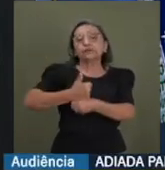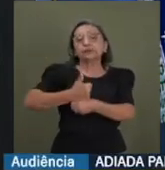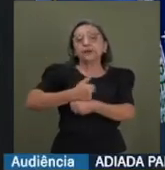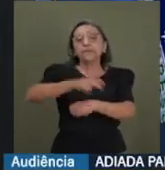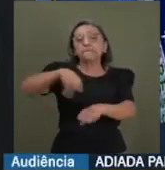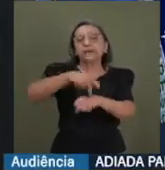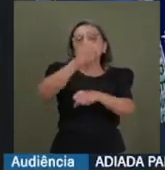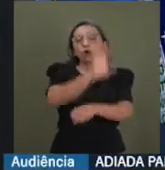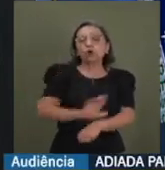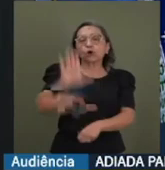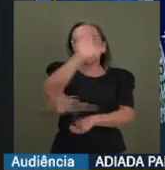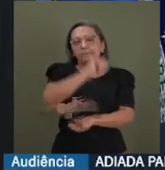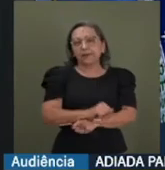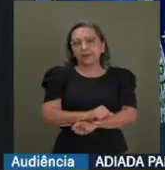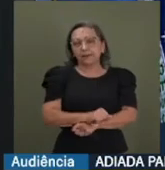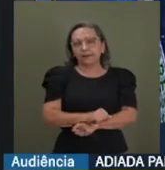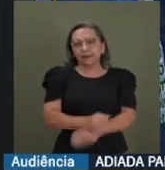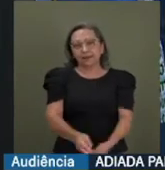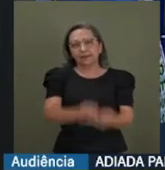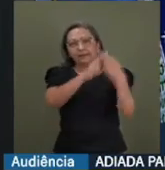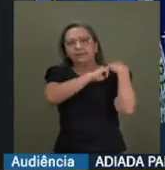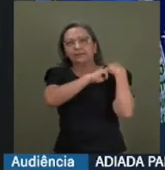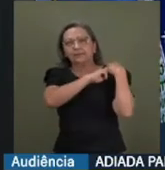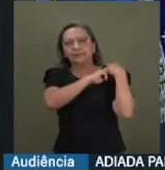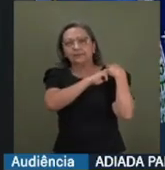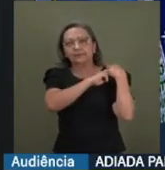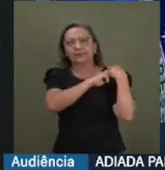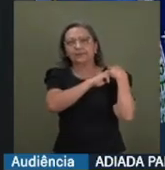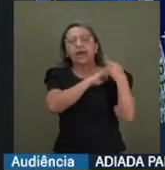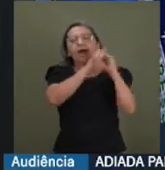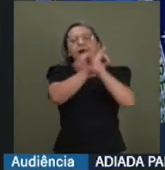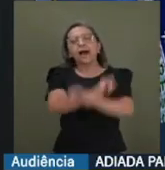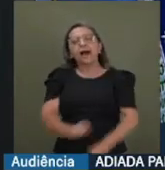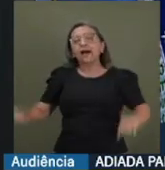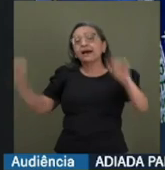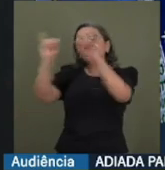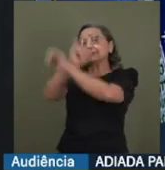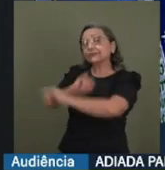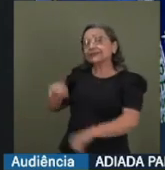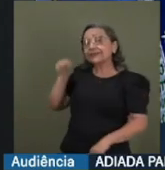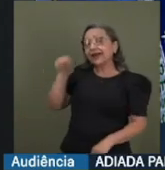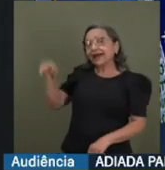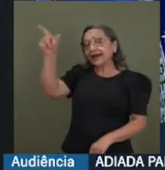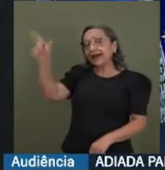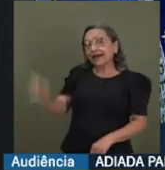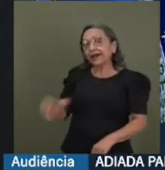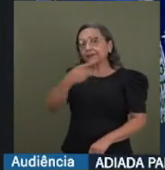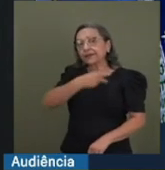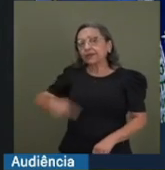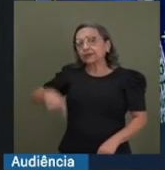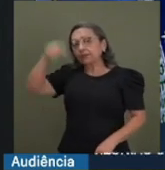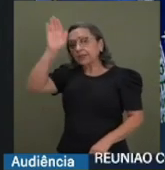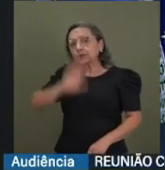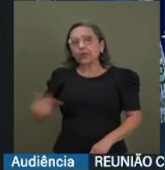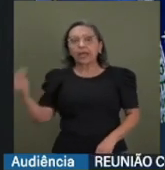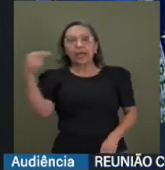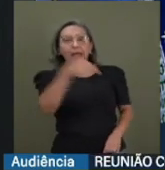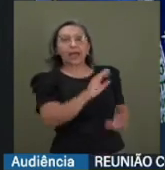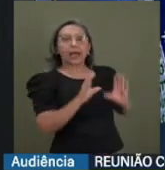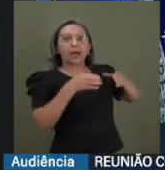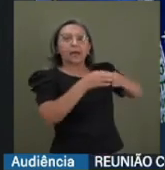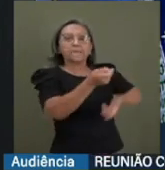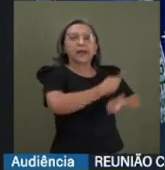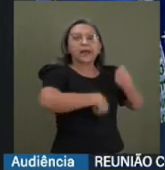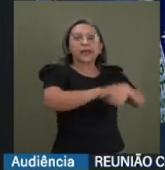europeu encarregado de anunciar para o presidente do Brasil que a comunidade europeia, o mercado